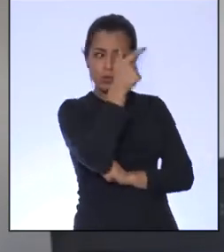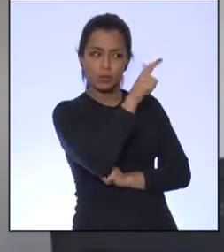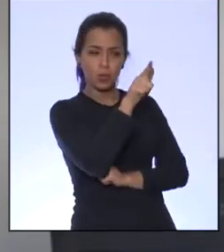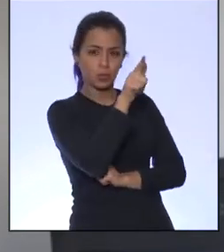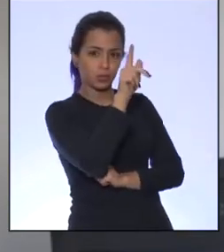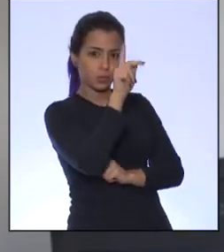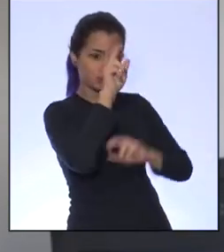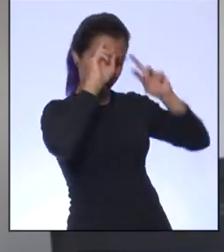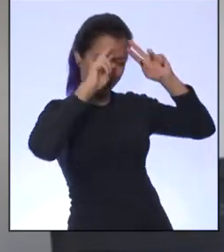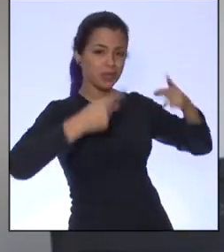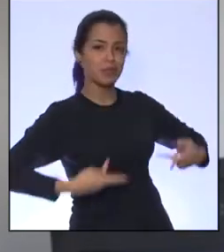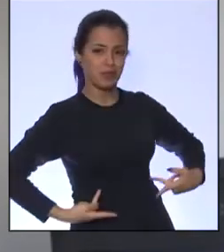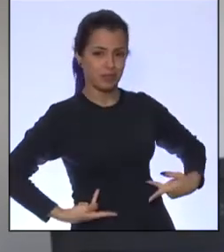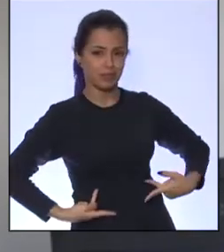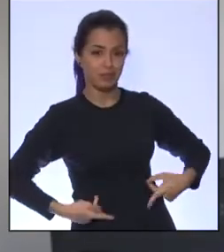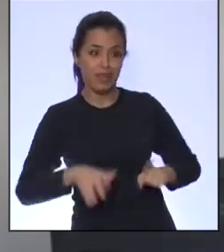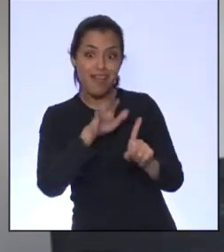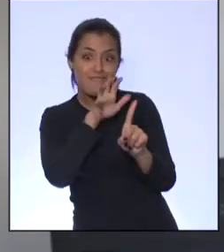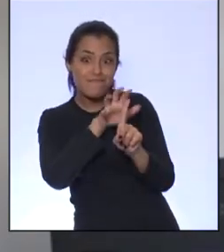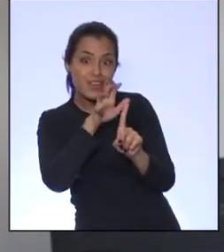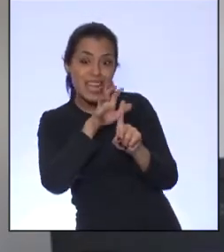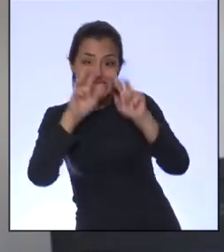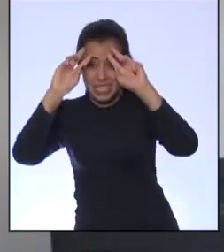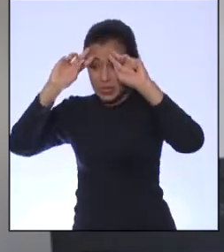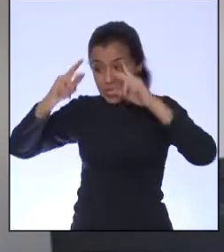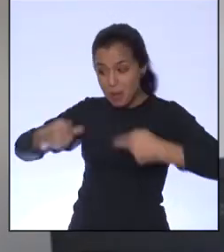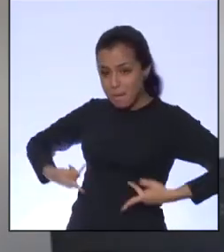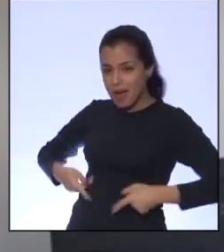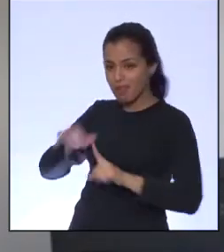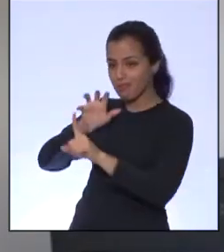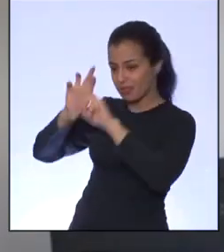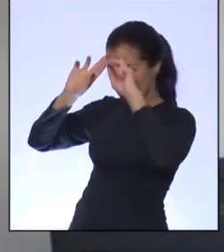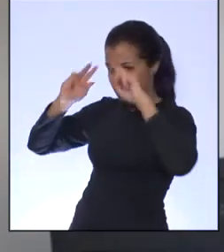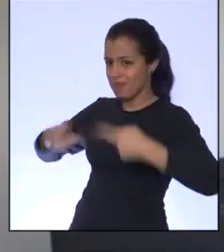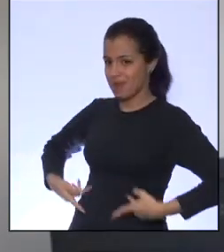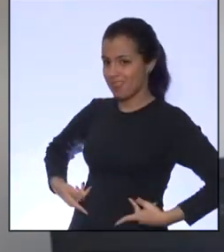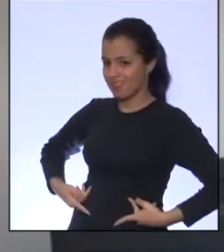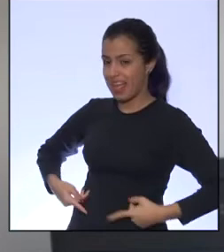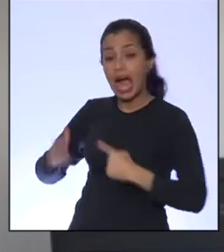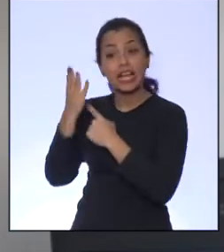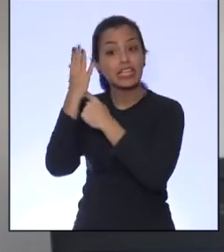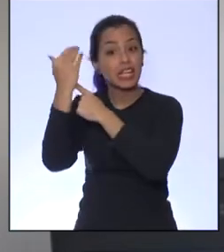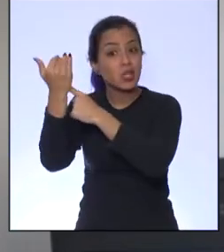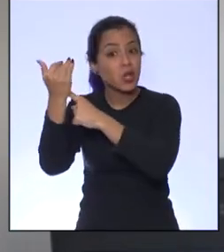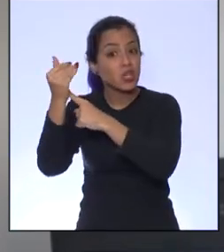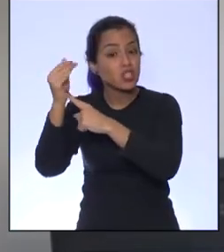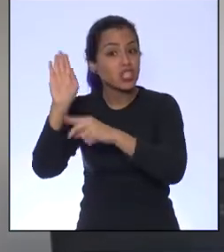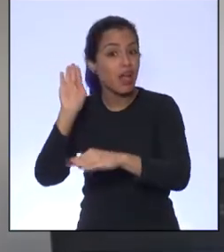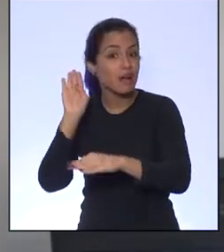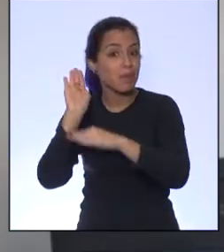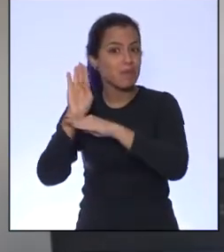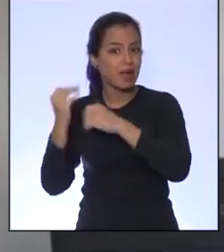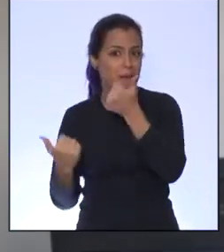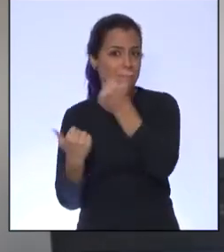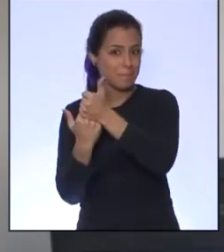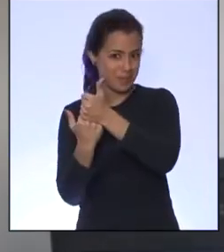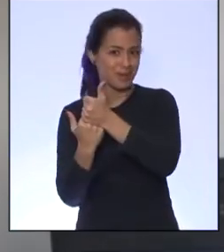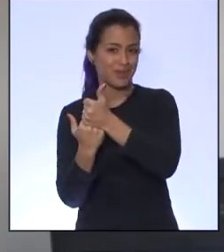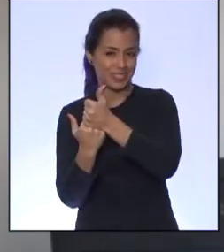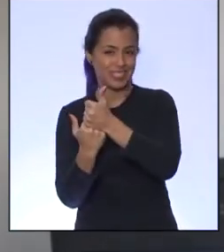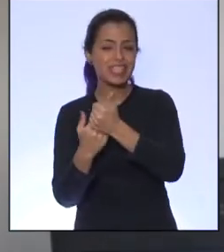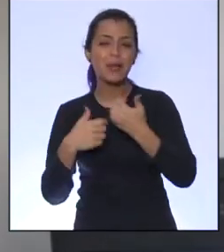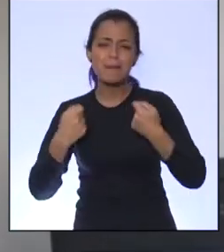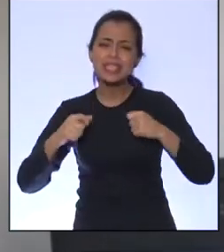às gentes, às pessoas, mas, na verdade, é a nossa orientação humanística,